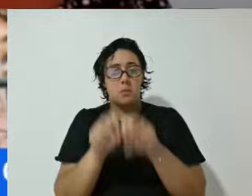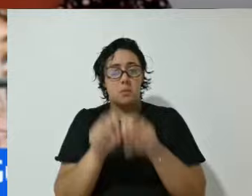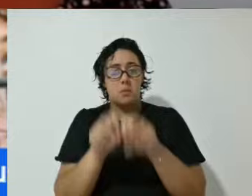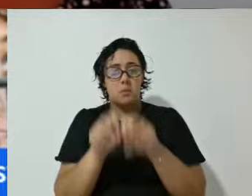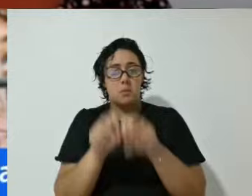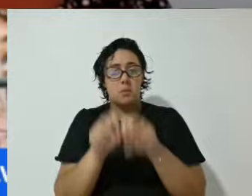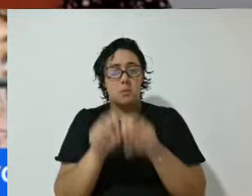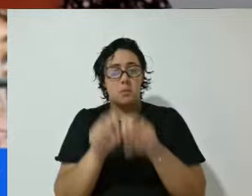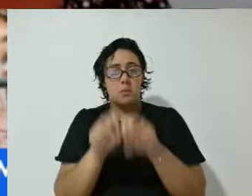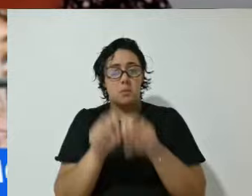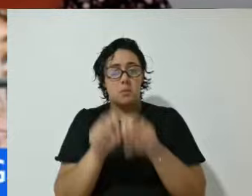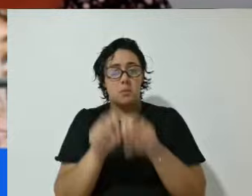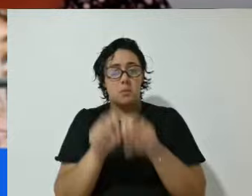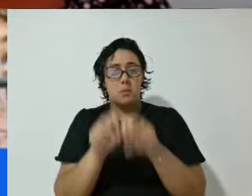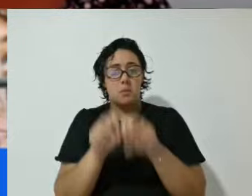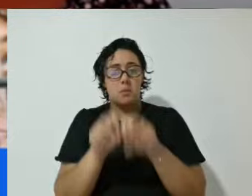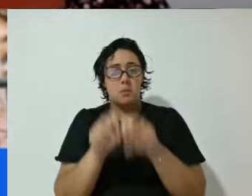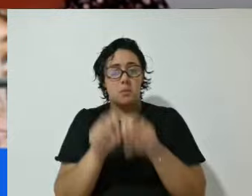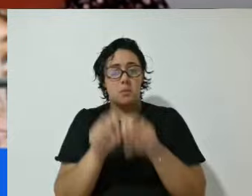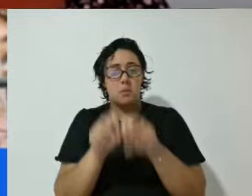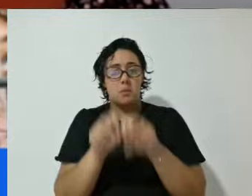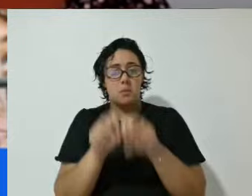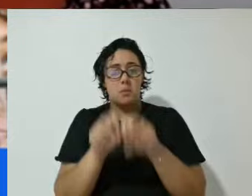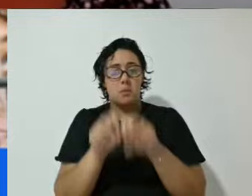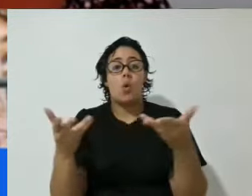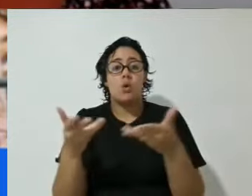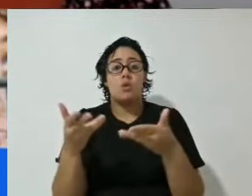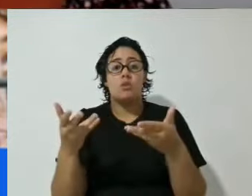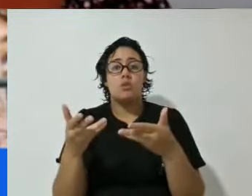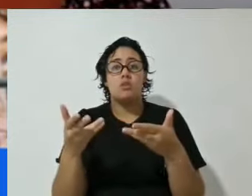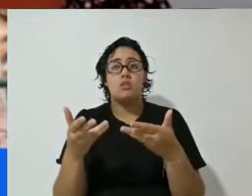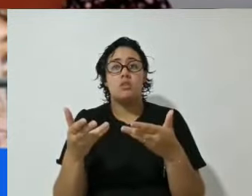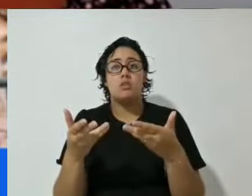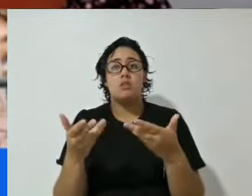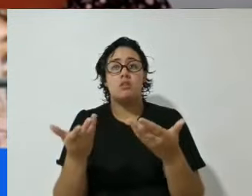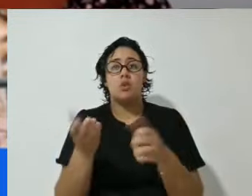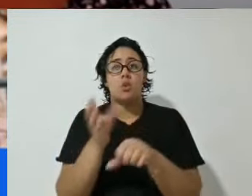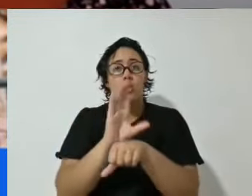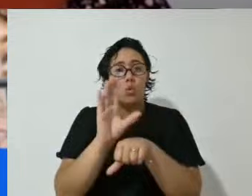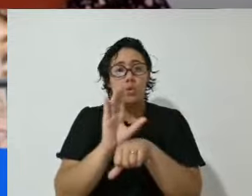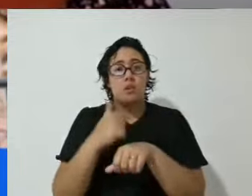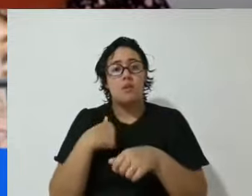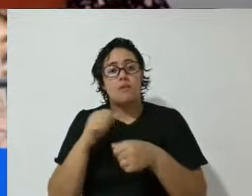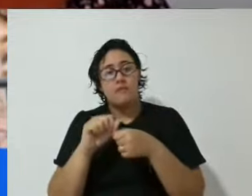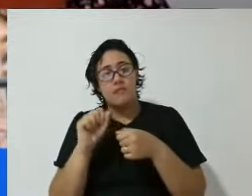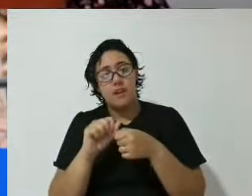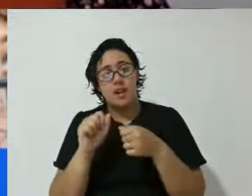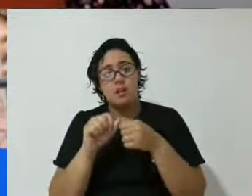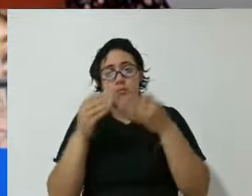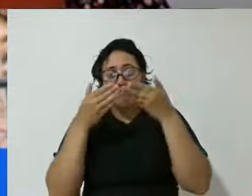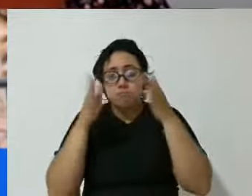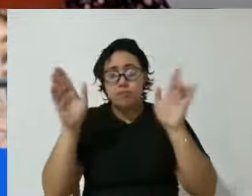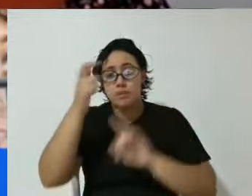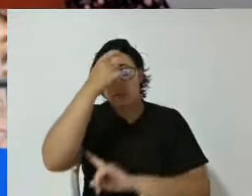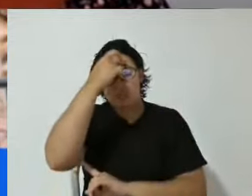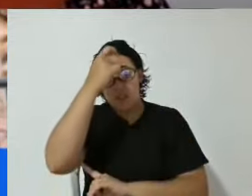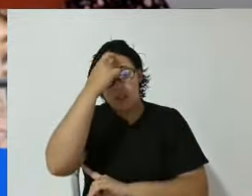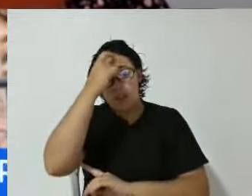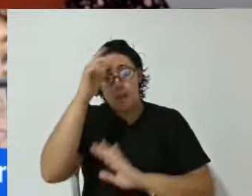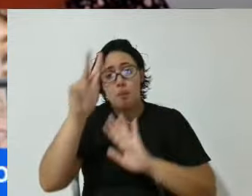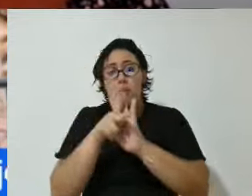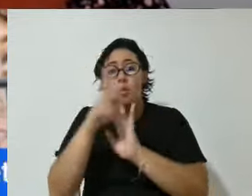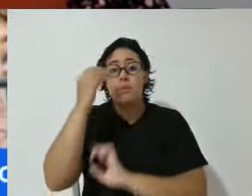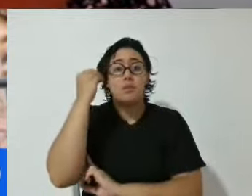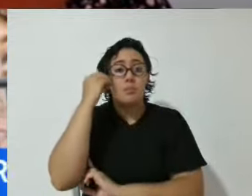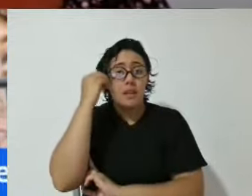acho que hoje, ainda mais com os cursos que eu estou fazendo, que, né, que expande a nossa consciência, com a própria experiência